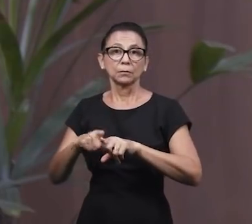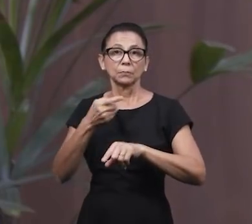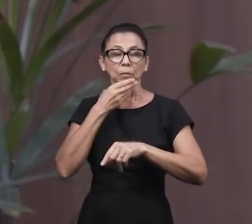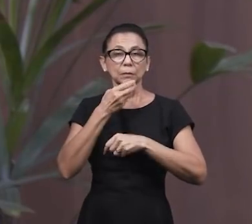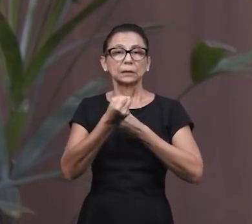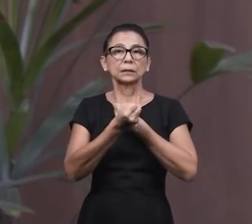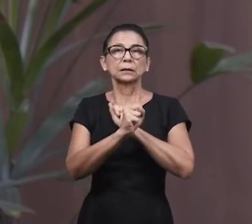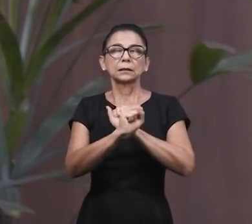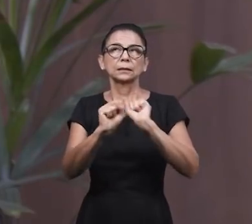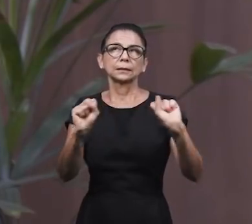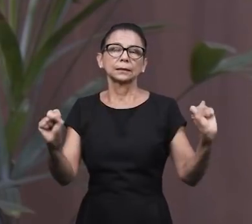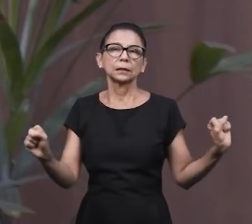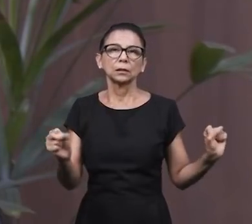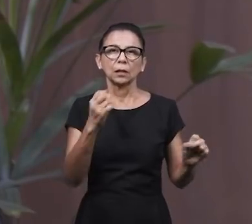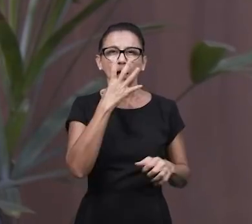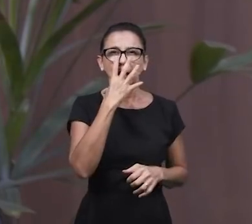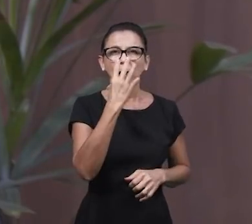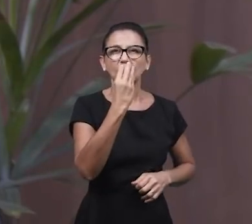raposas, né? Uhum.